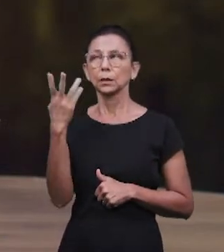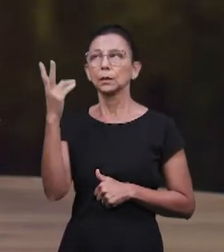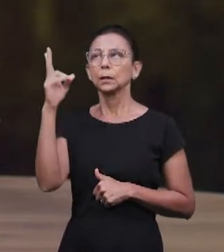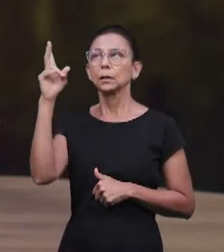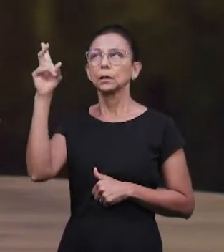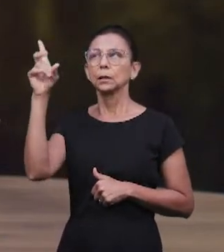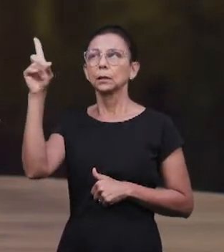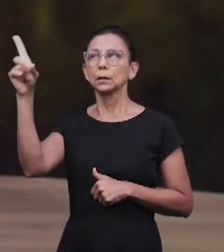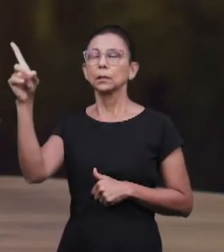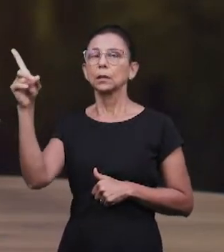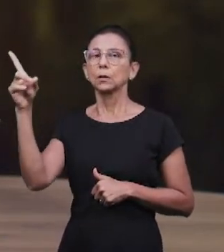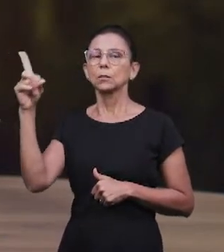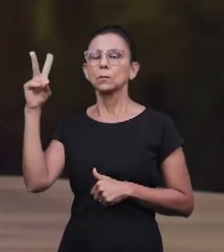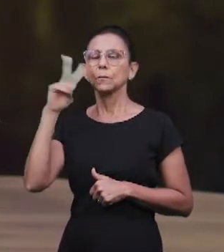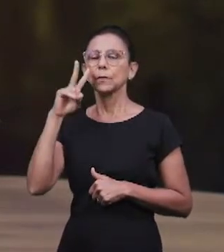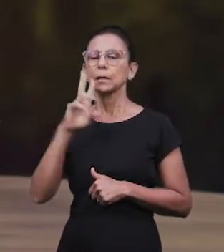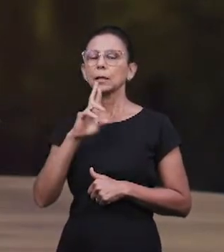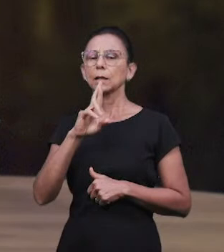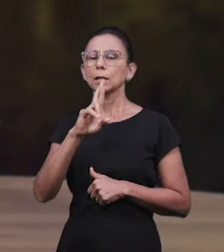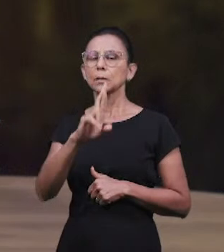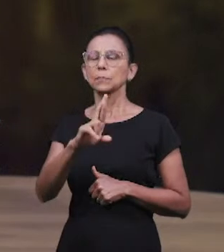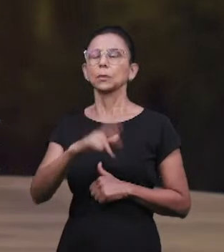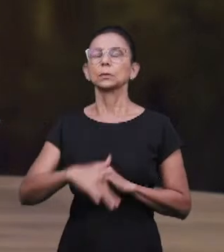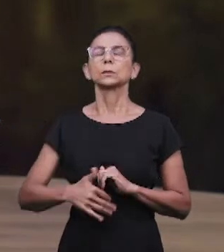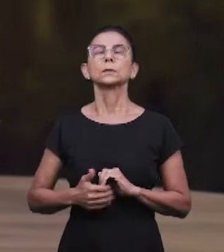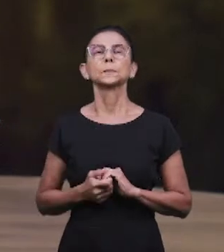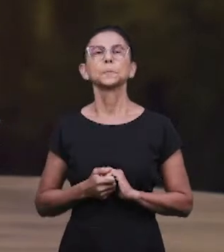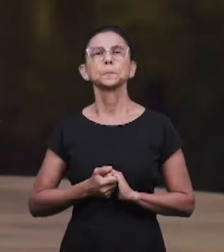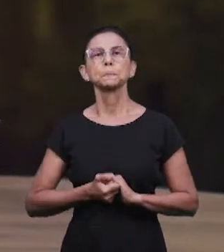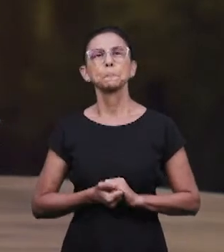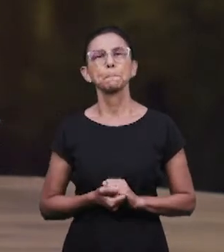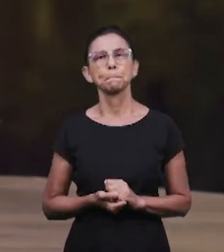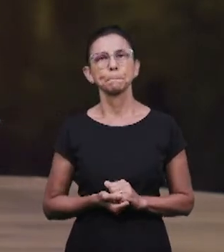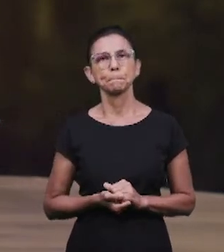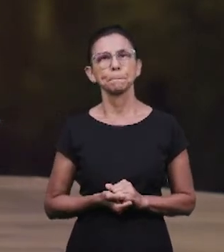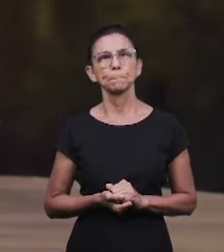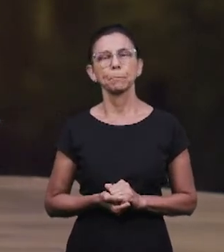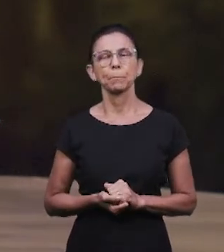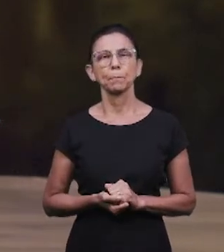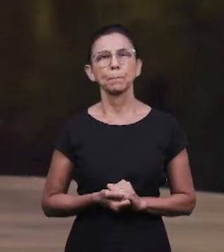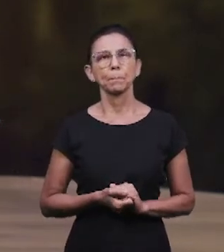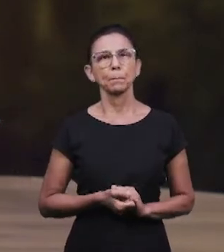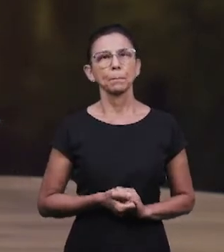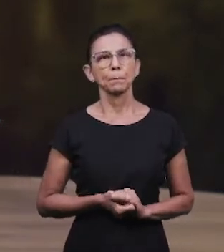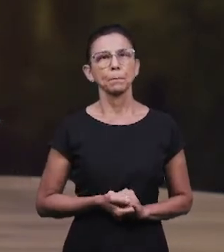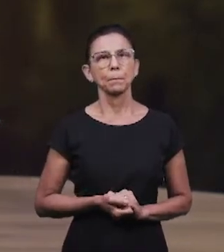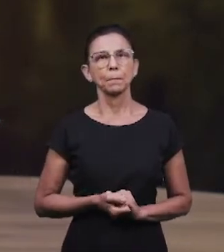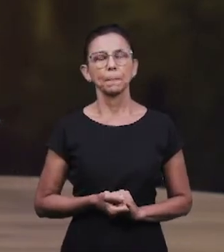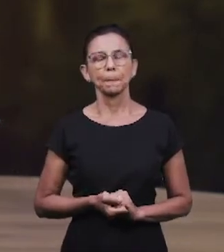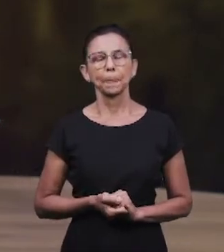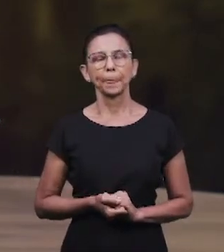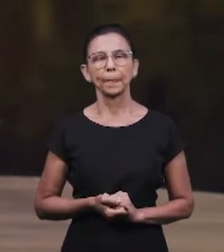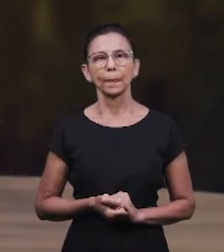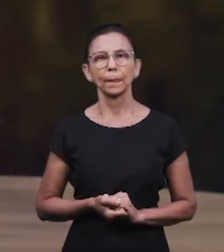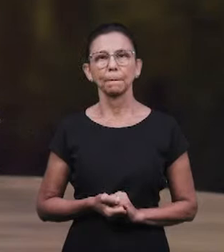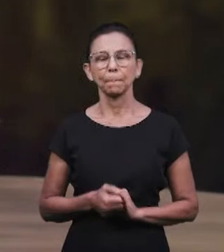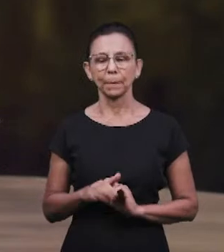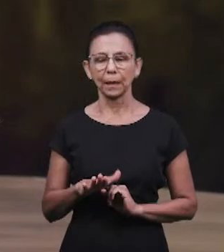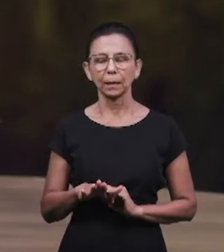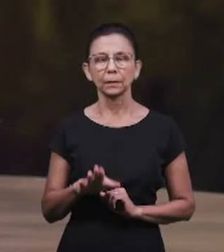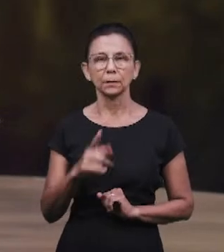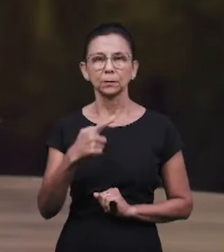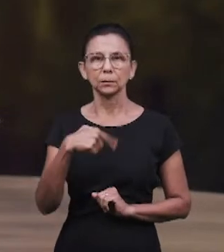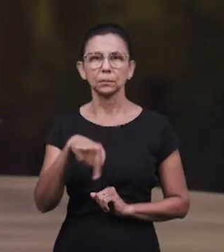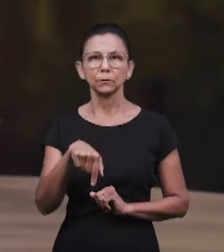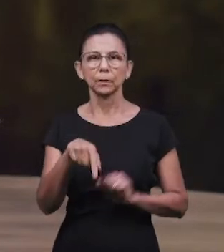muito essas mães que o buscam em jejum e oração. À noite,